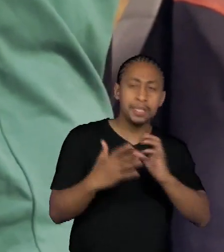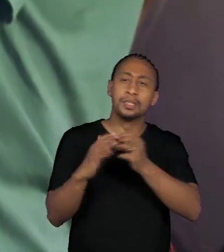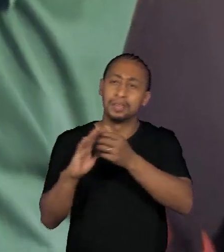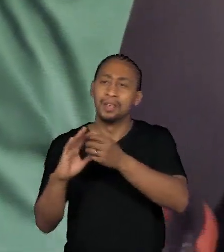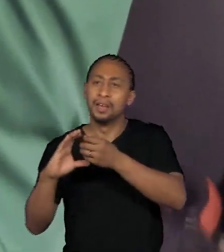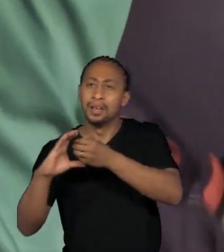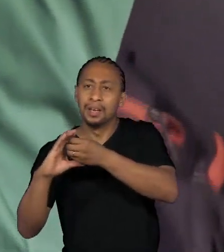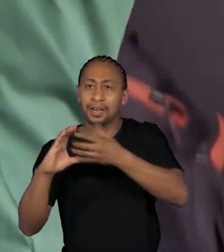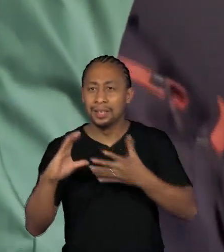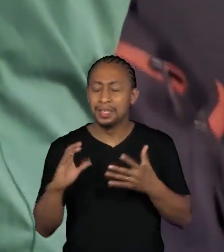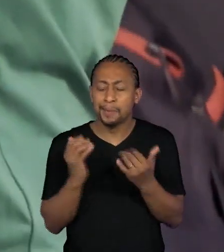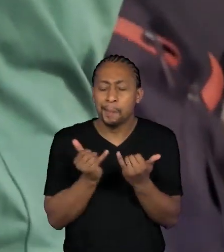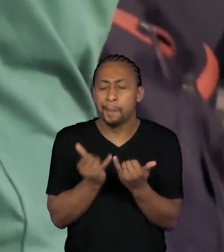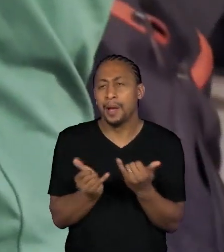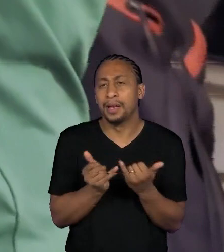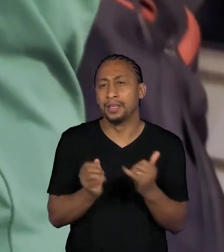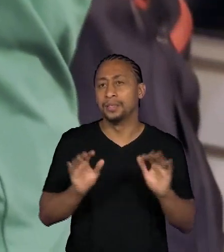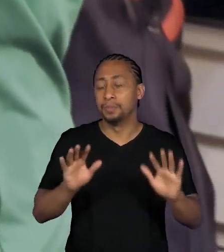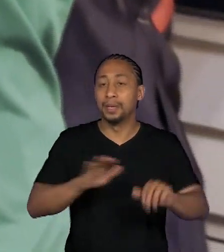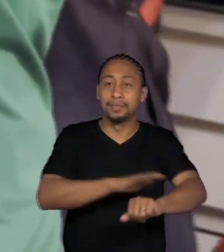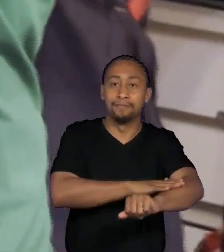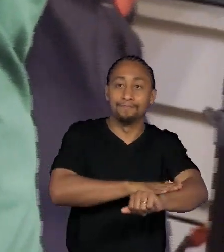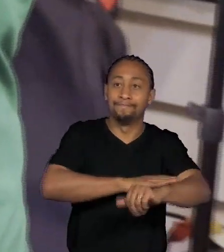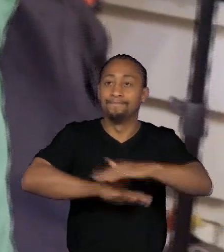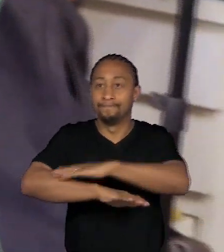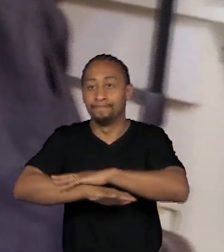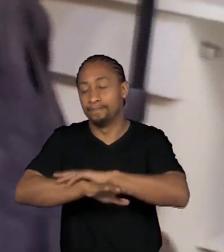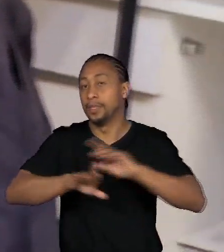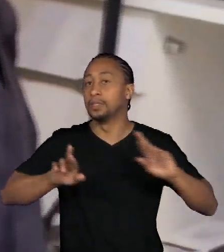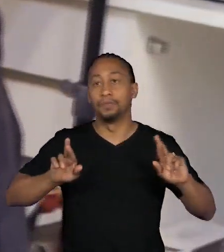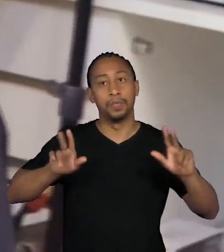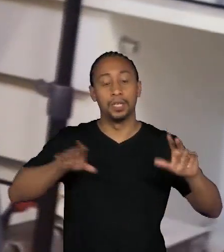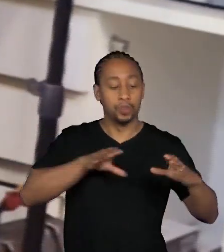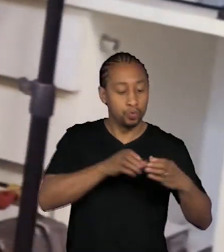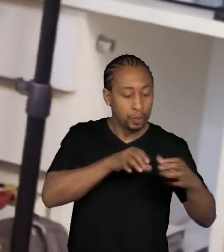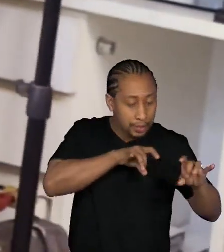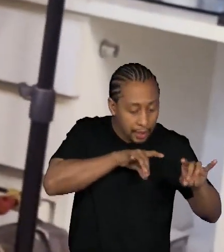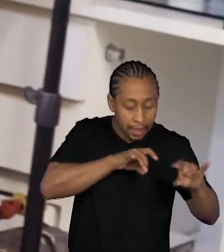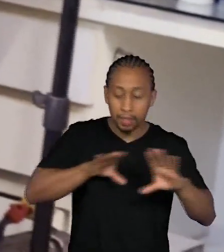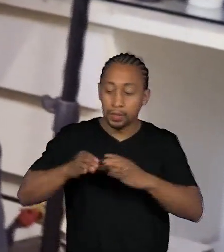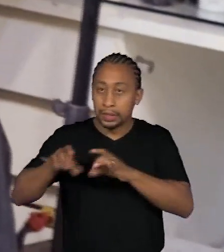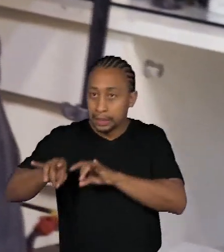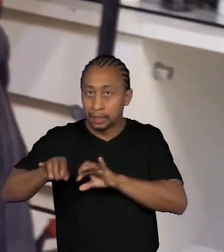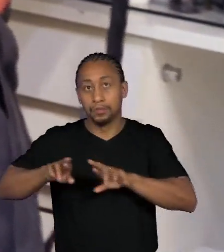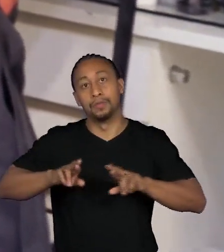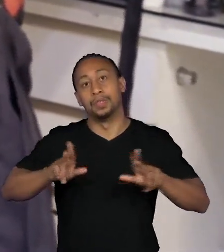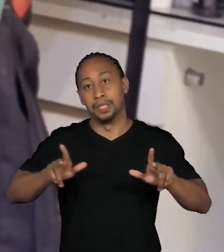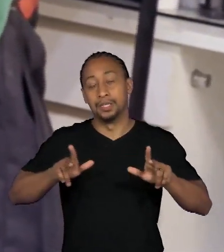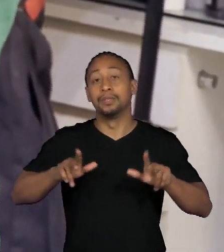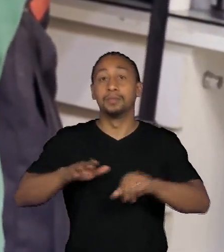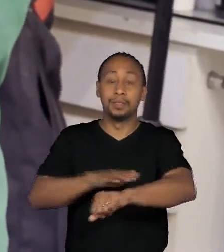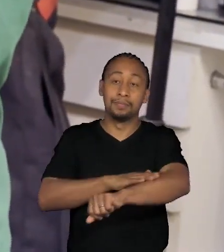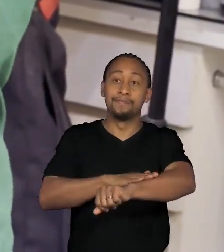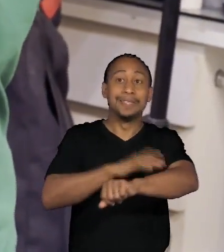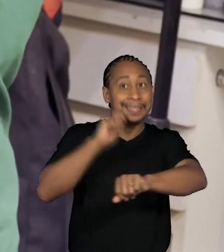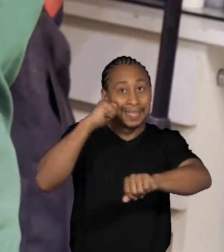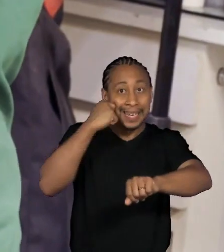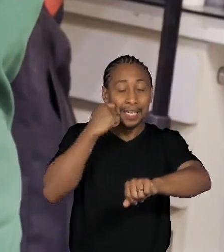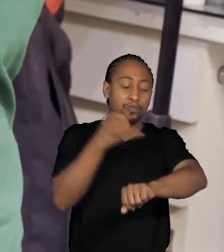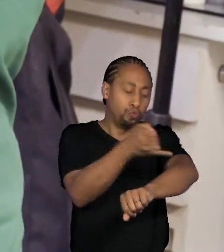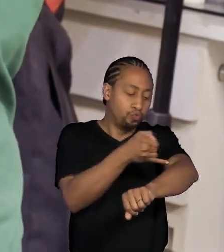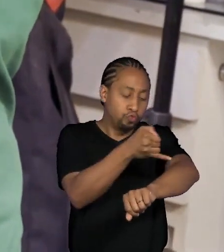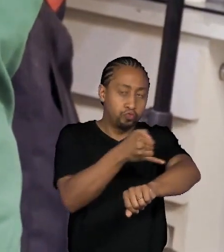né? Mas são técnicas diferentes. Tatuagem é uma pele mais retinta. Se eu trabalho com uma